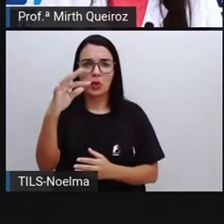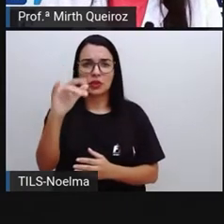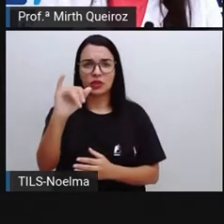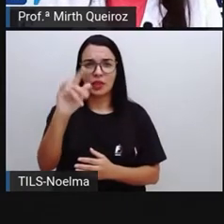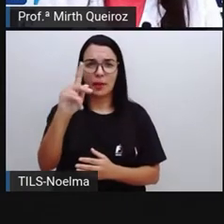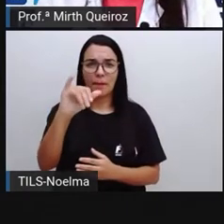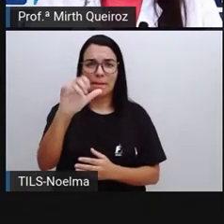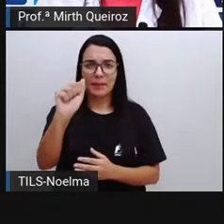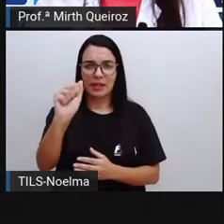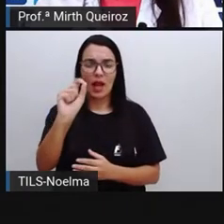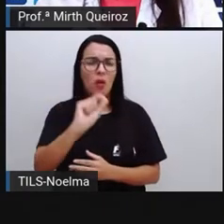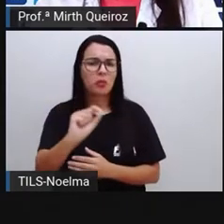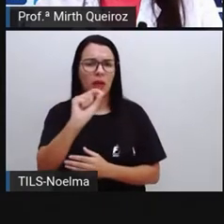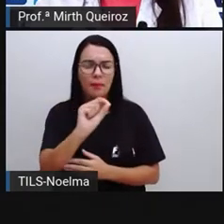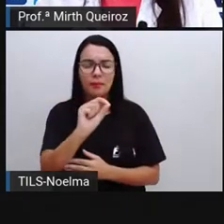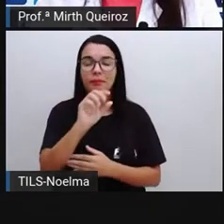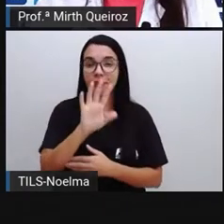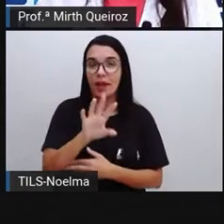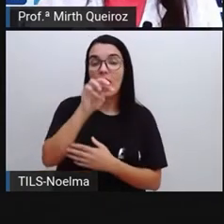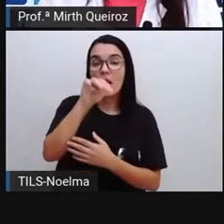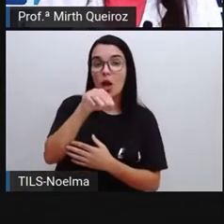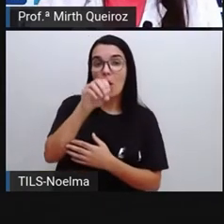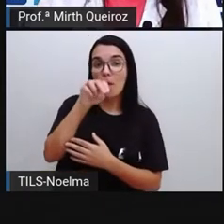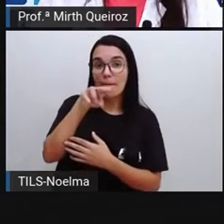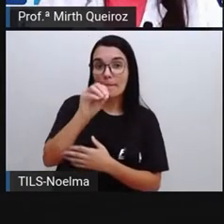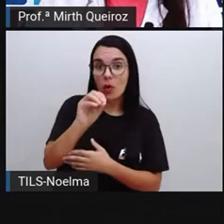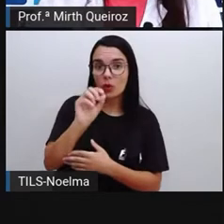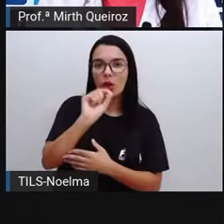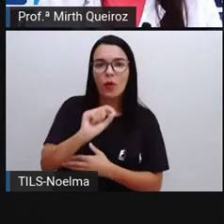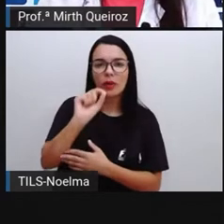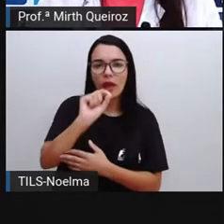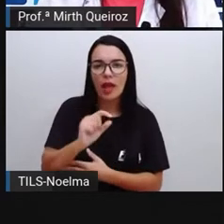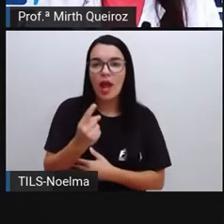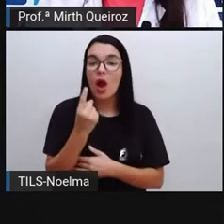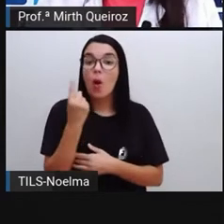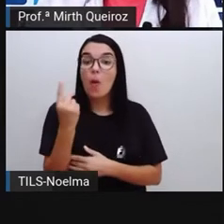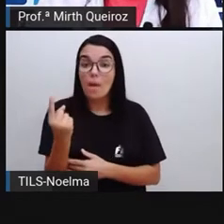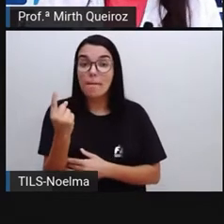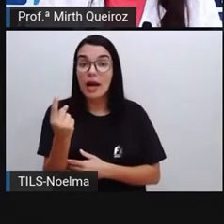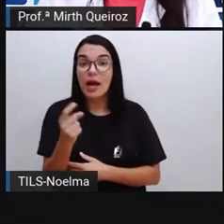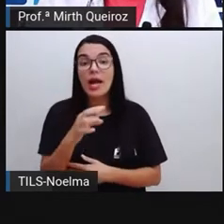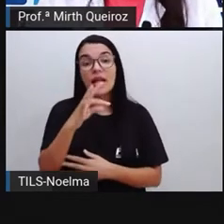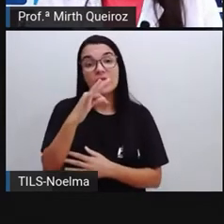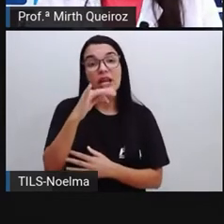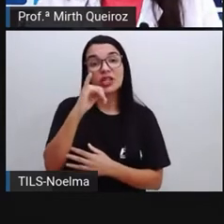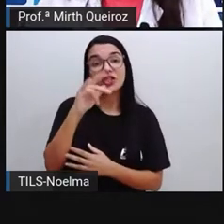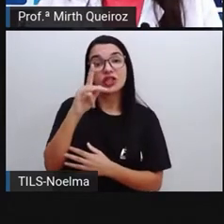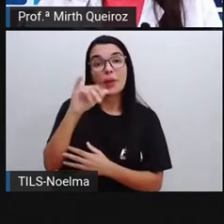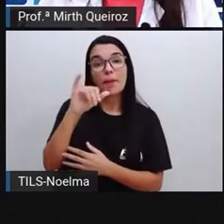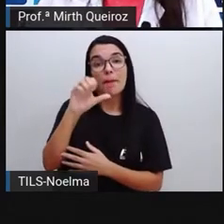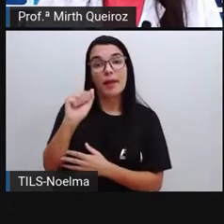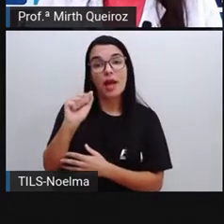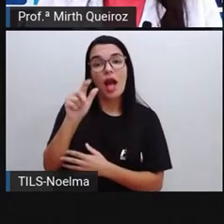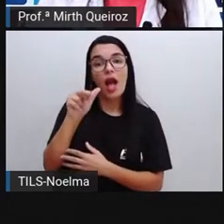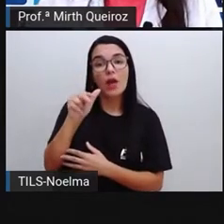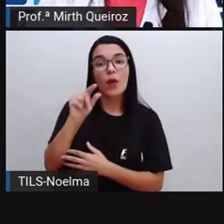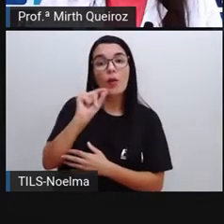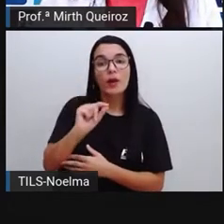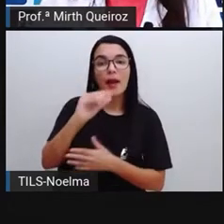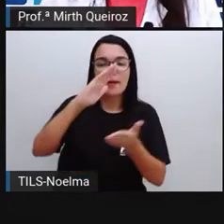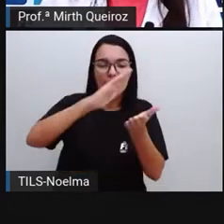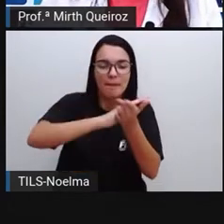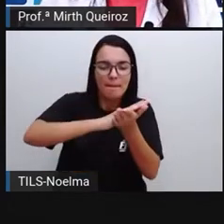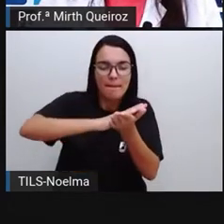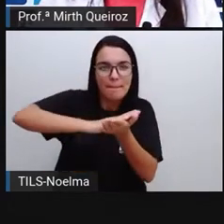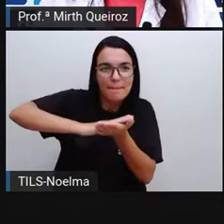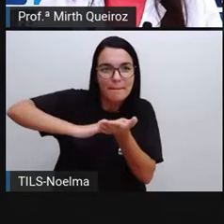tipia, impressão. Então, a gente pode dizer que monotipia é um tipo de impressão, né? A